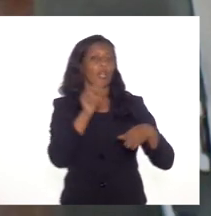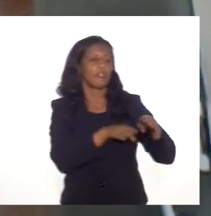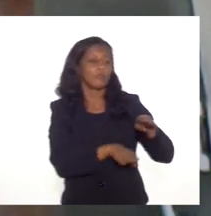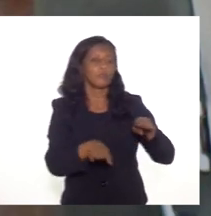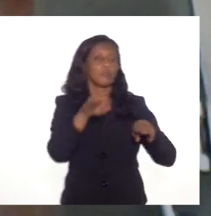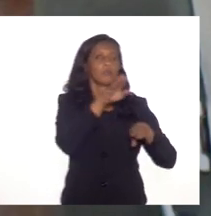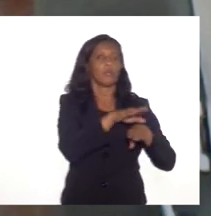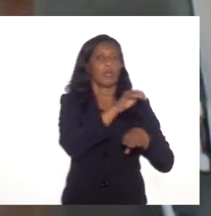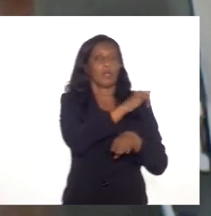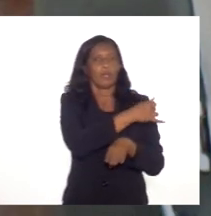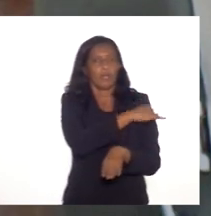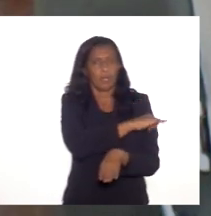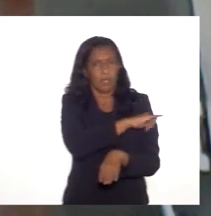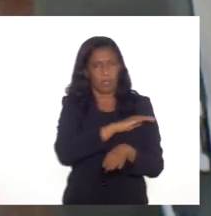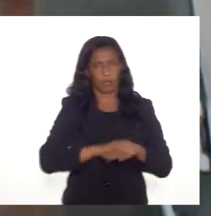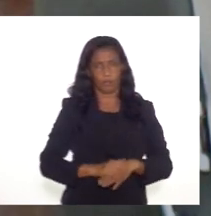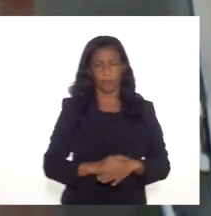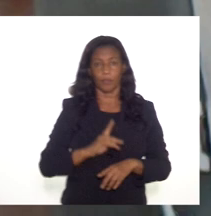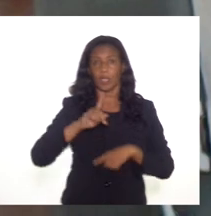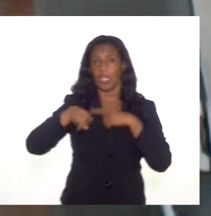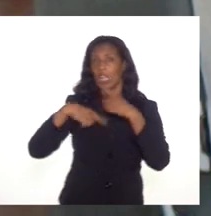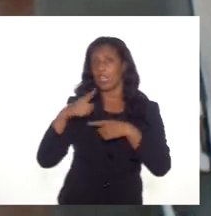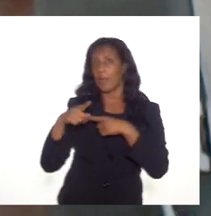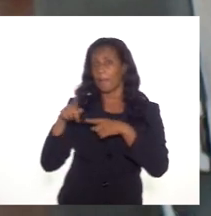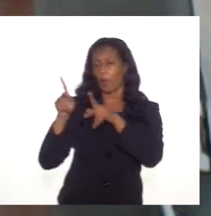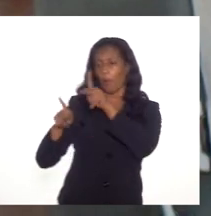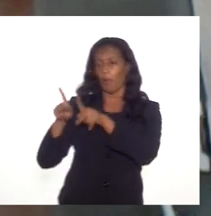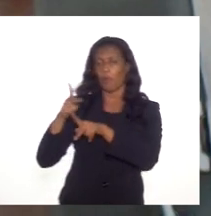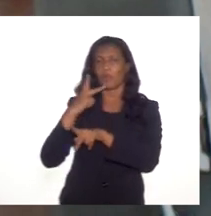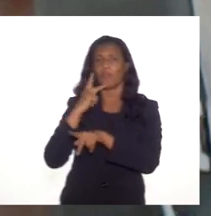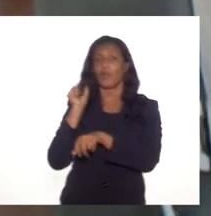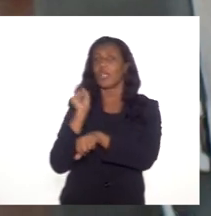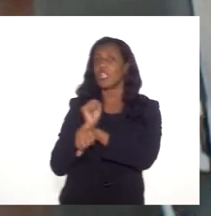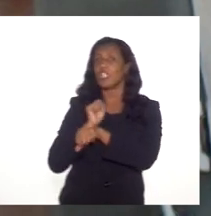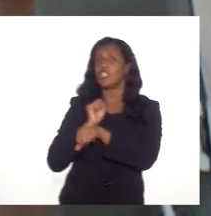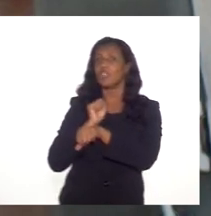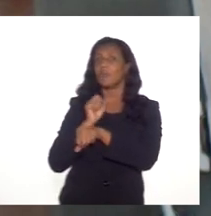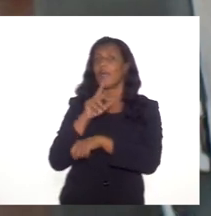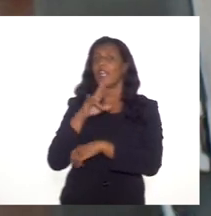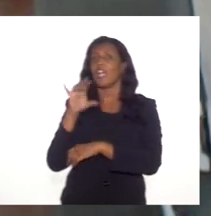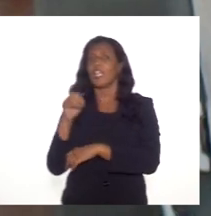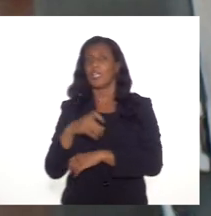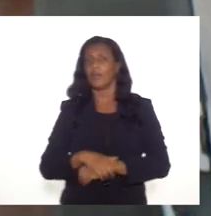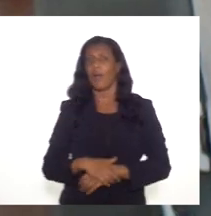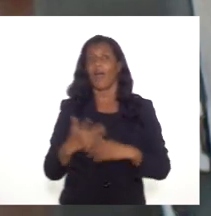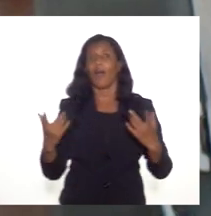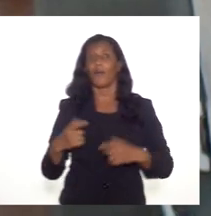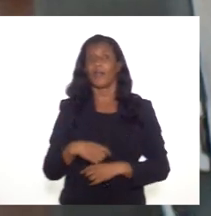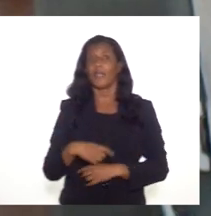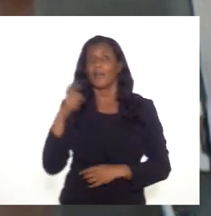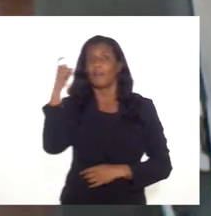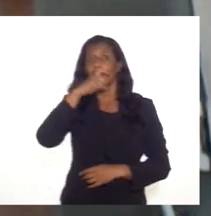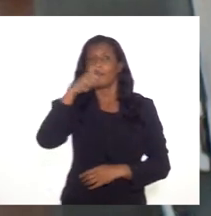Que depois a população começou a falar espera a Rio. E agora, deputada Marta Rocha, é me engana a Rio.